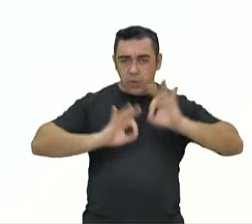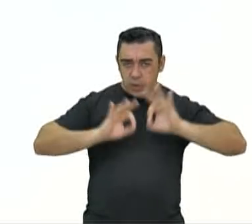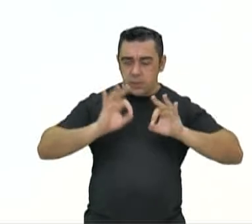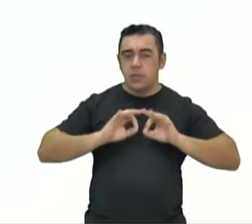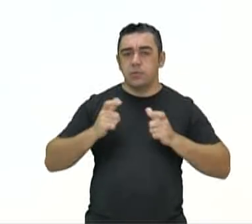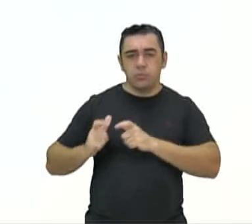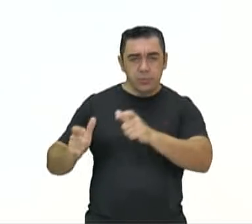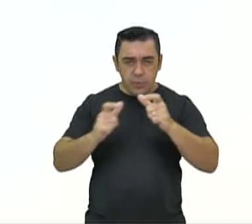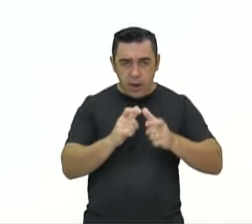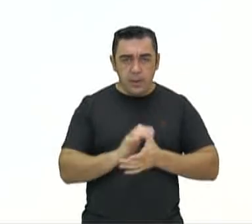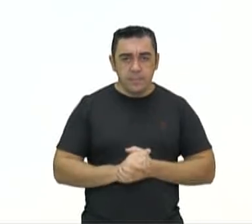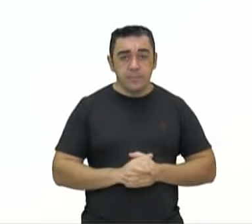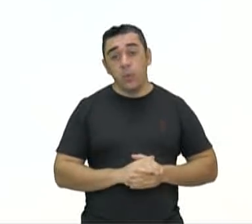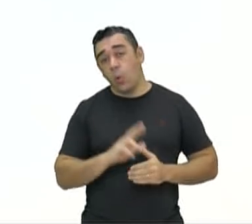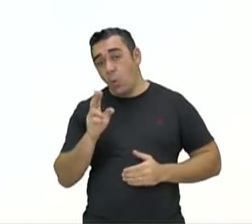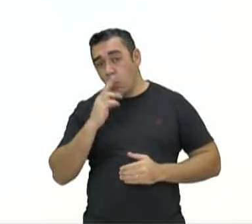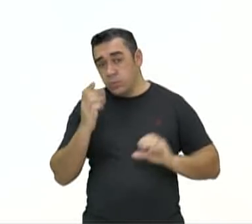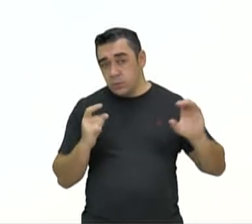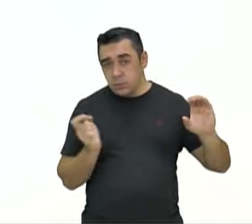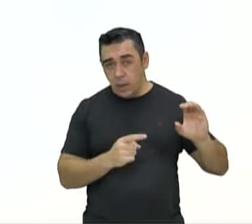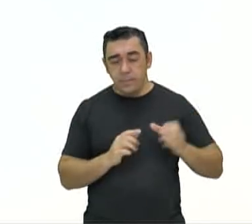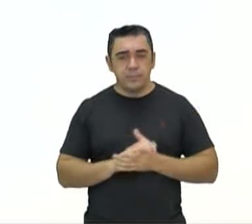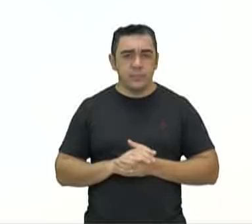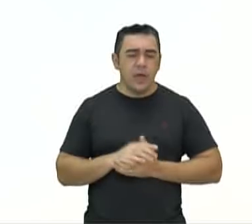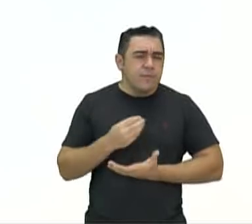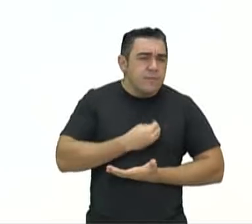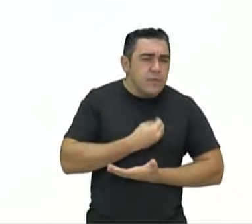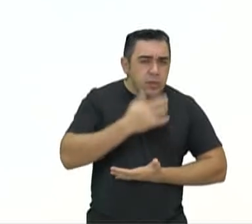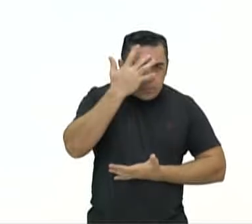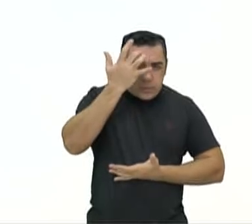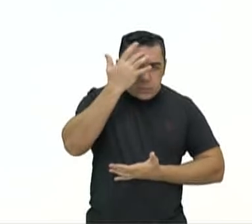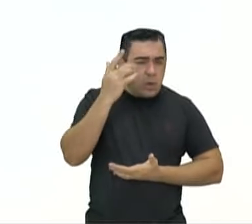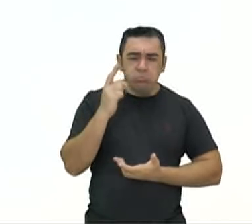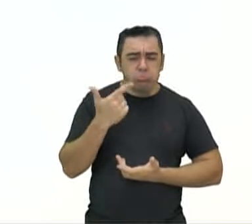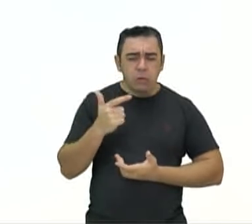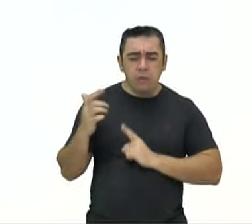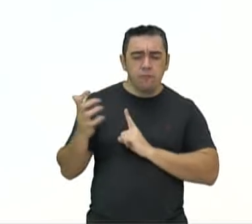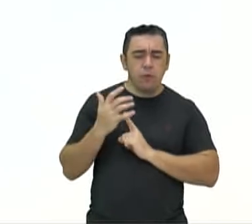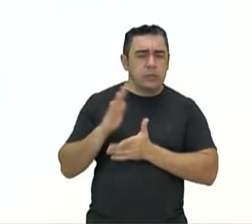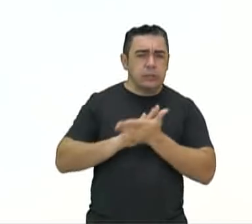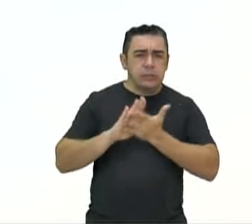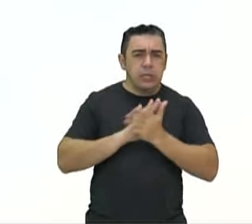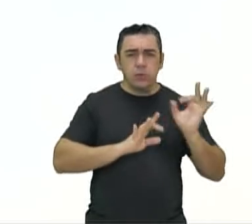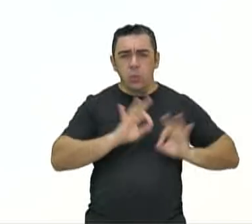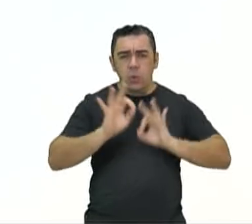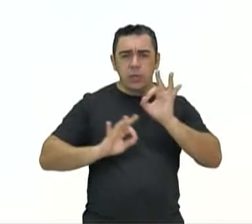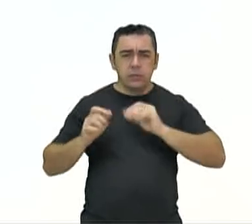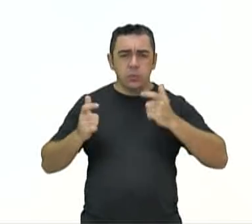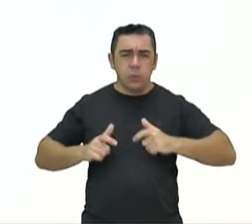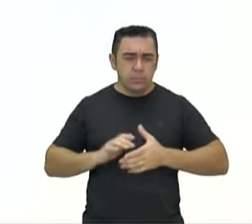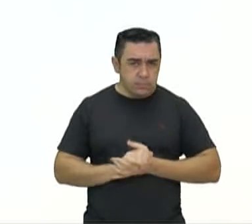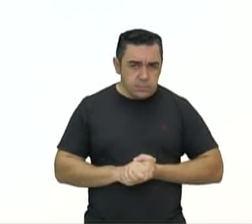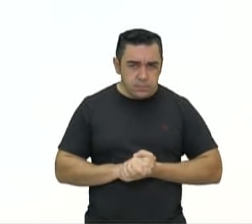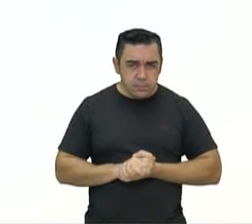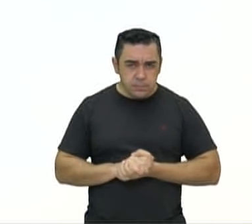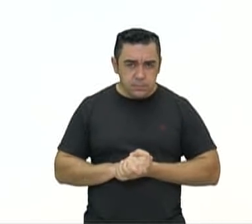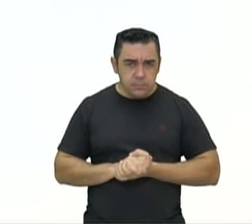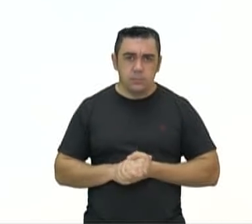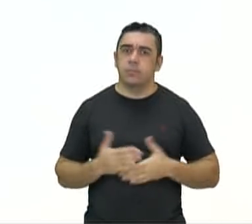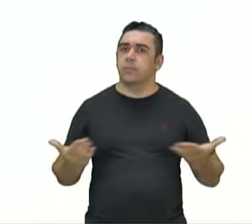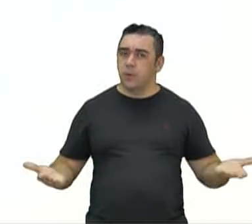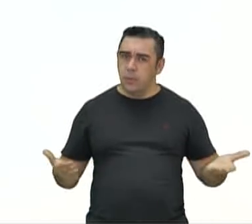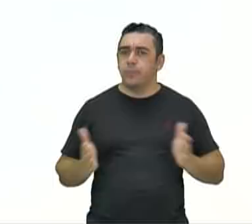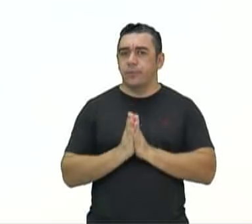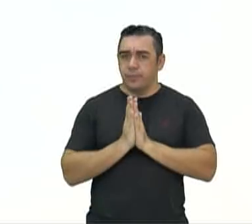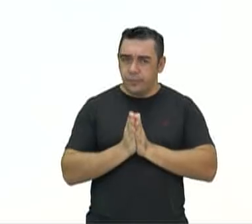paisagem. Ou o modo de vida das pessoas não interfere na organização do espaço em que vivem.